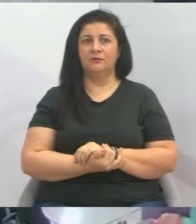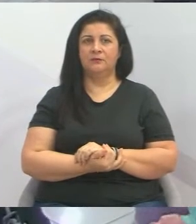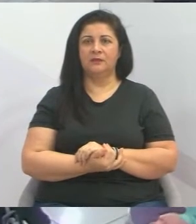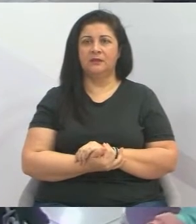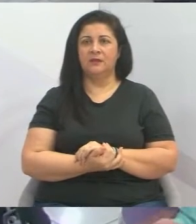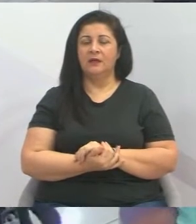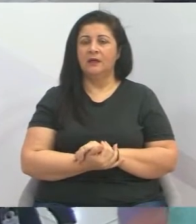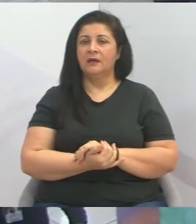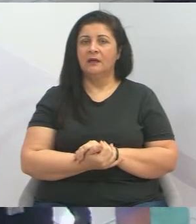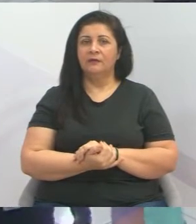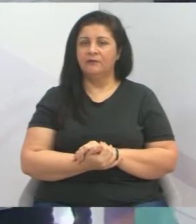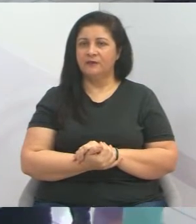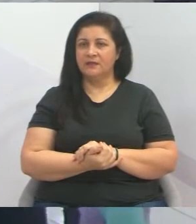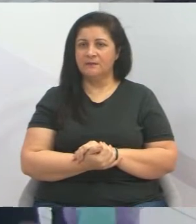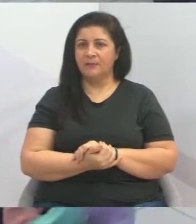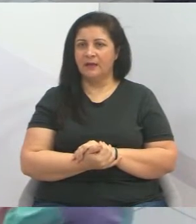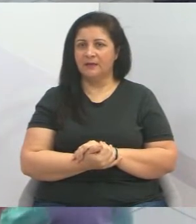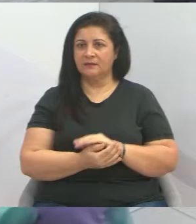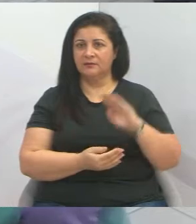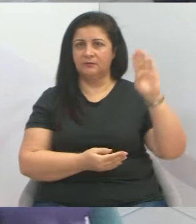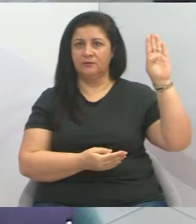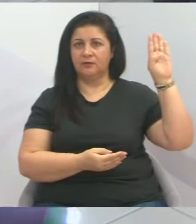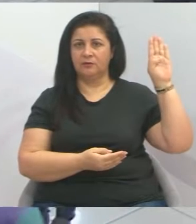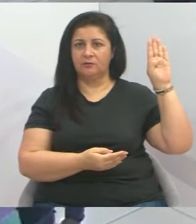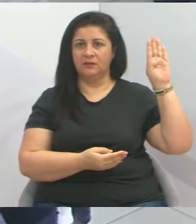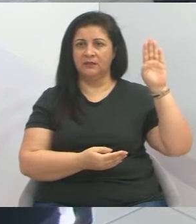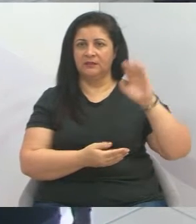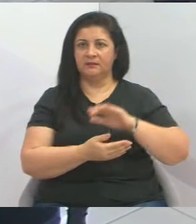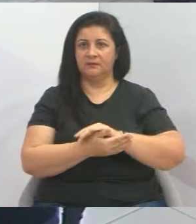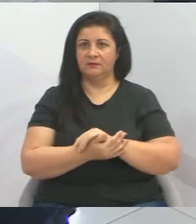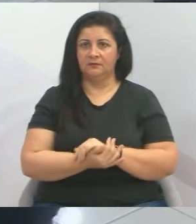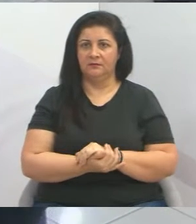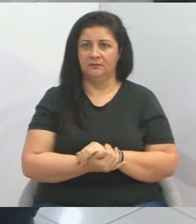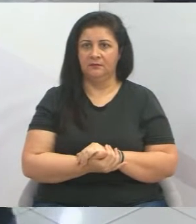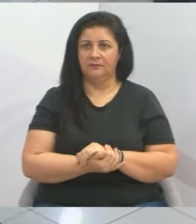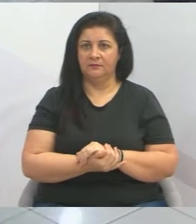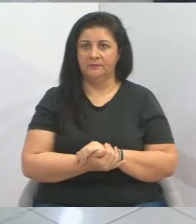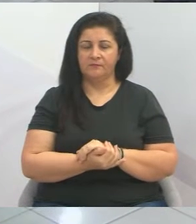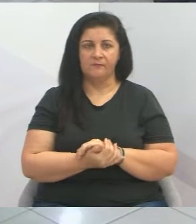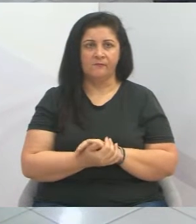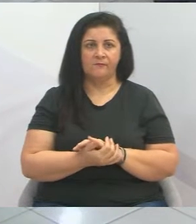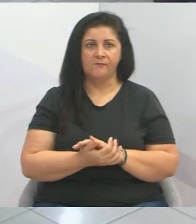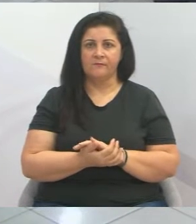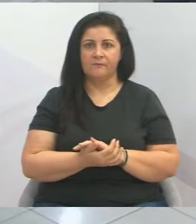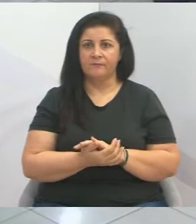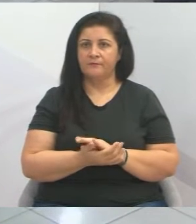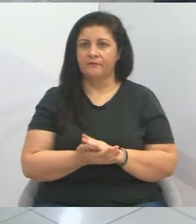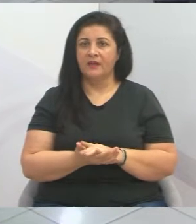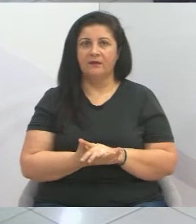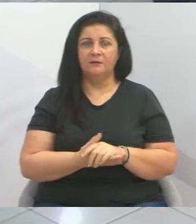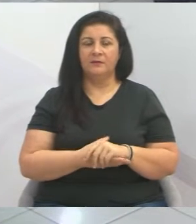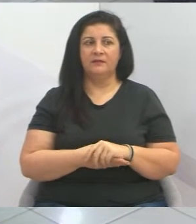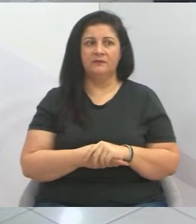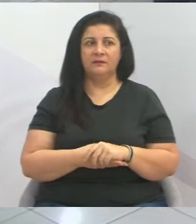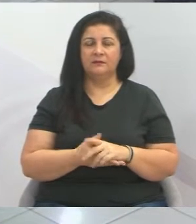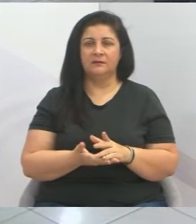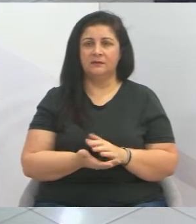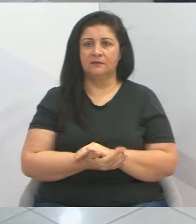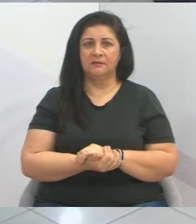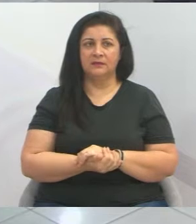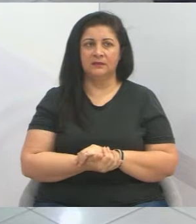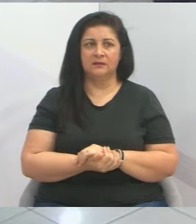o senhor presidente também quero colaborar com o vereador Valmir dizer que da mesma forma que ele